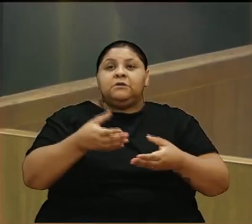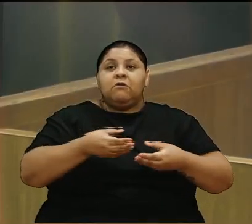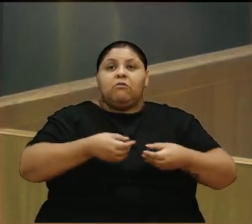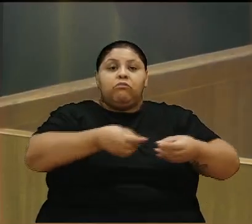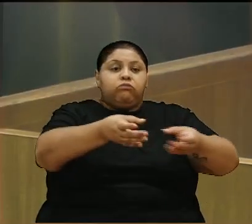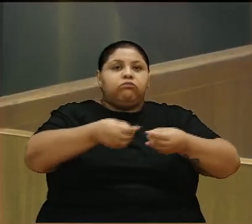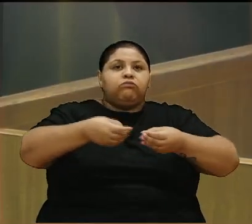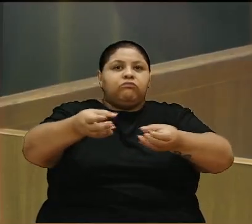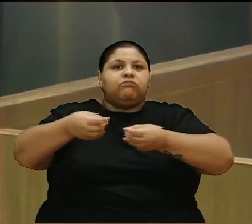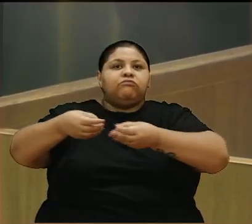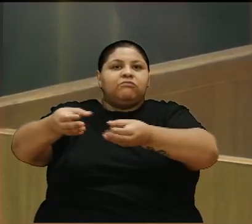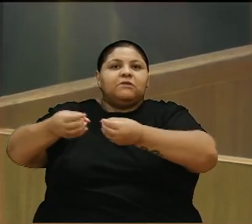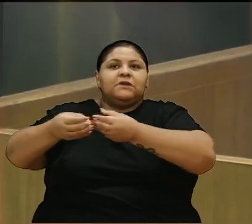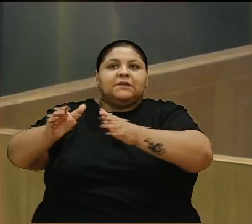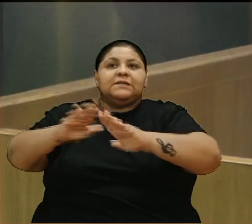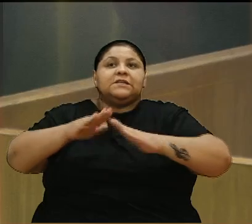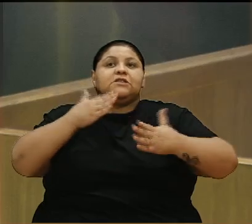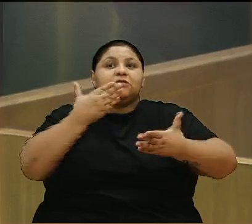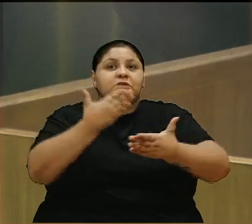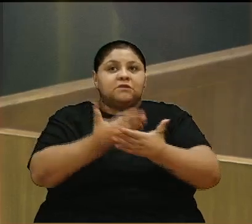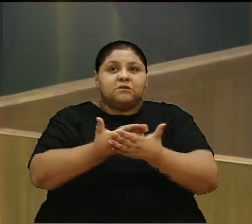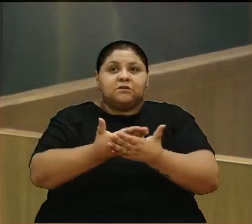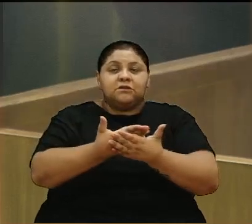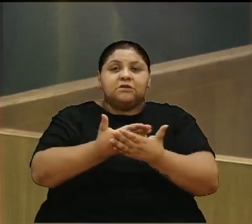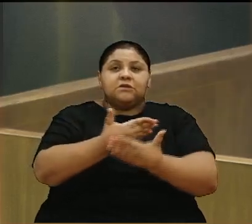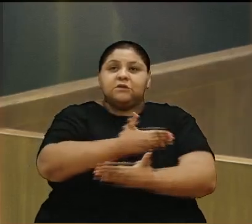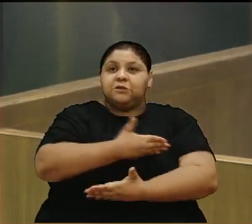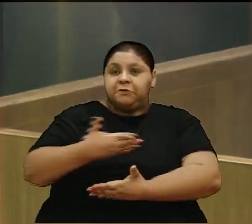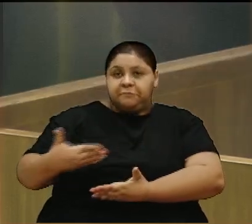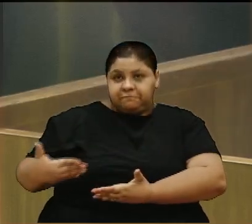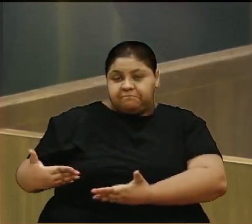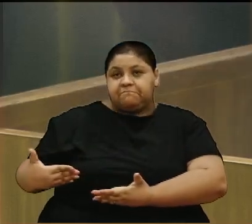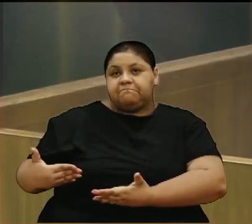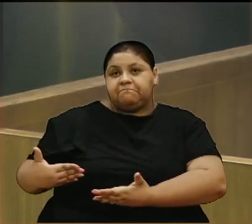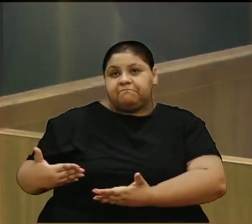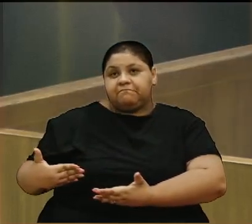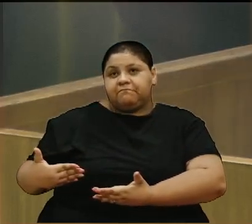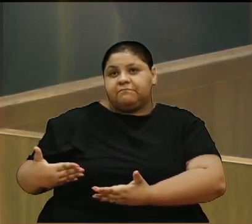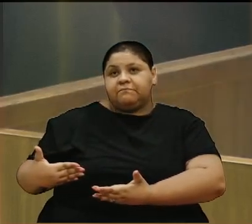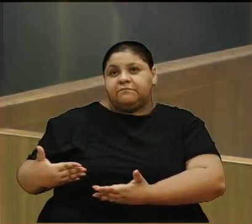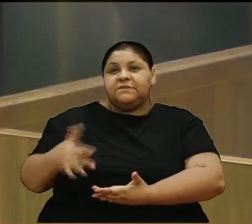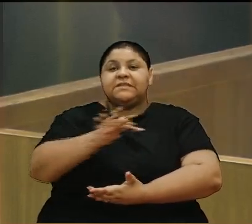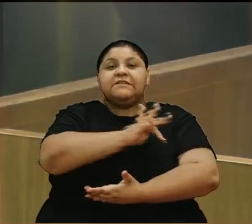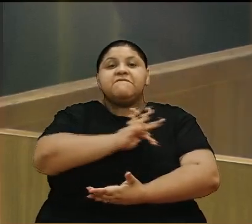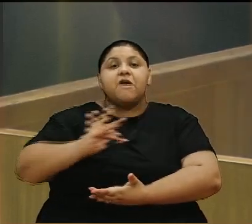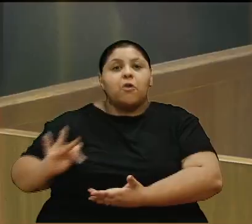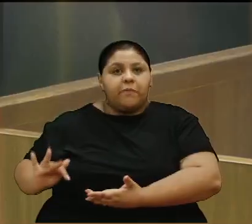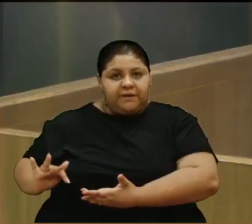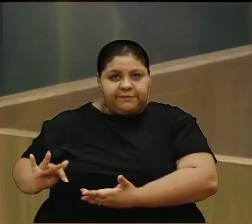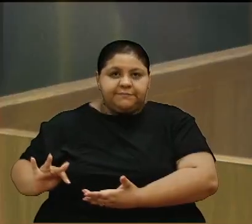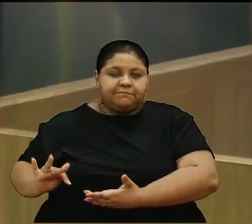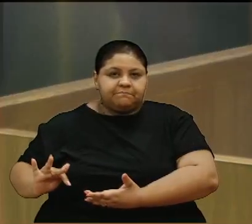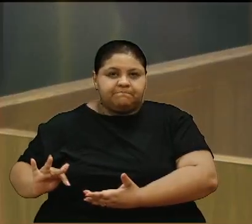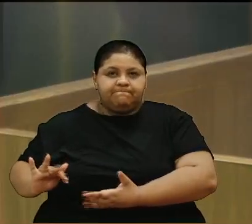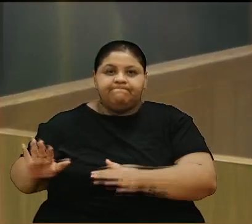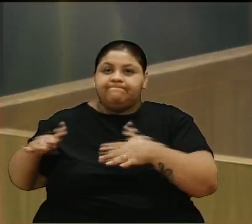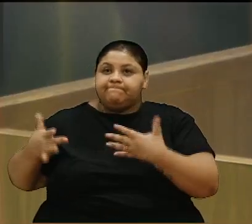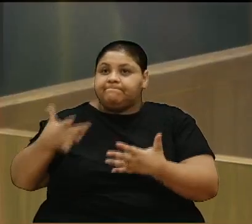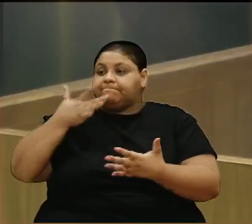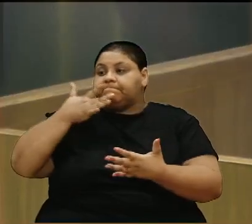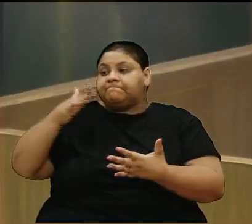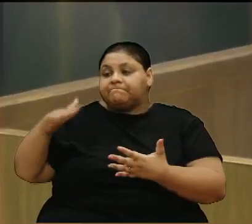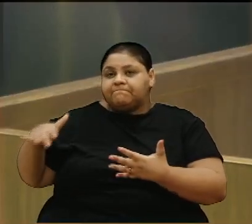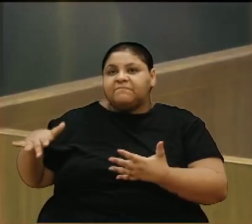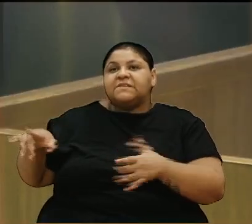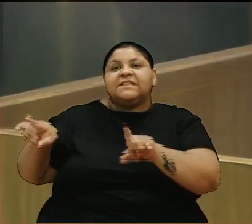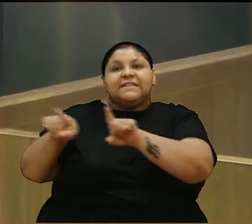distribuídas nas escolas públicas, né, nas escolas, enfim, de Farroupilha. Então, as crianças nas